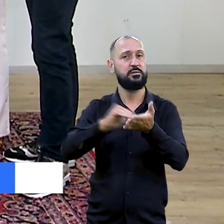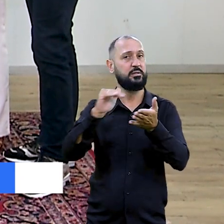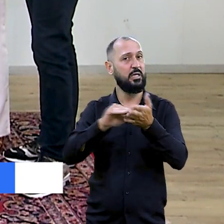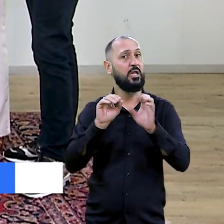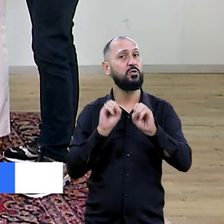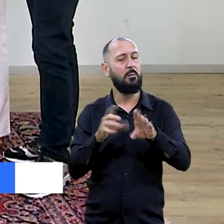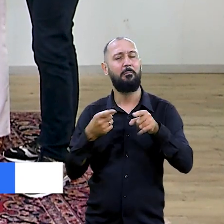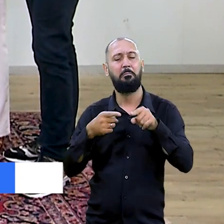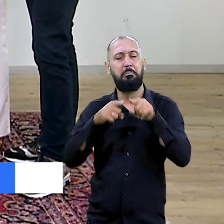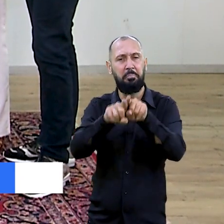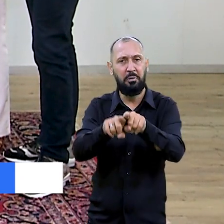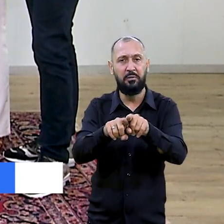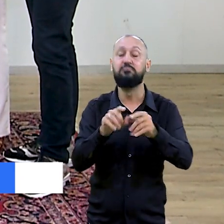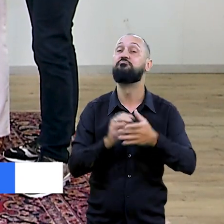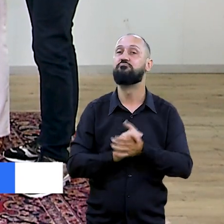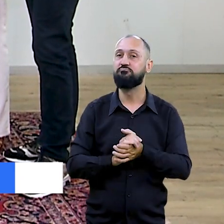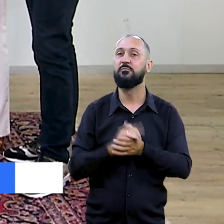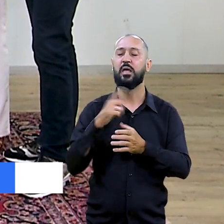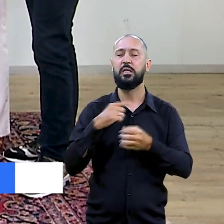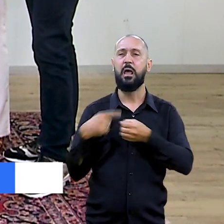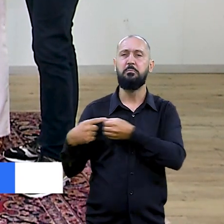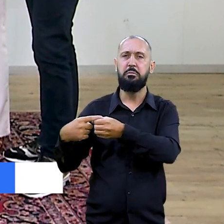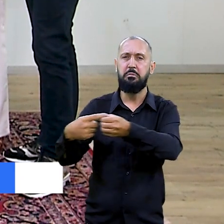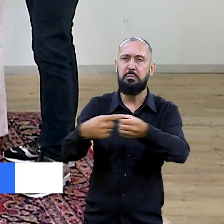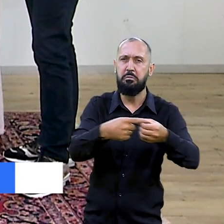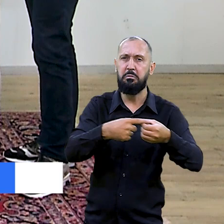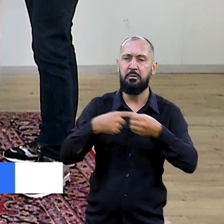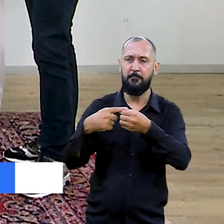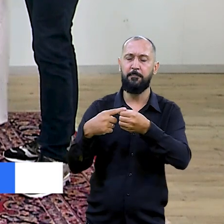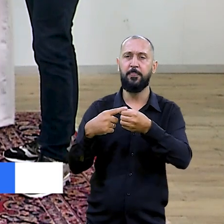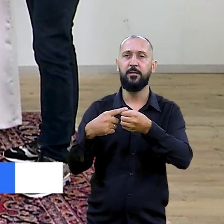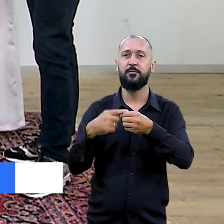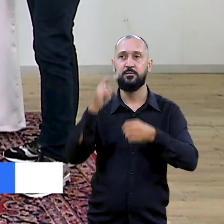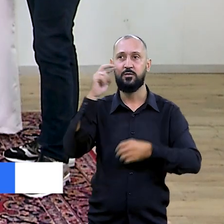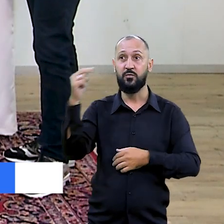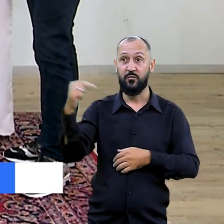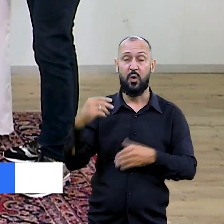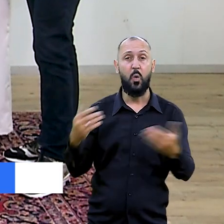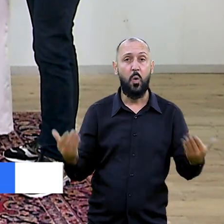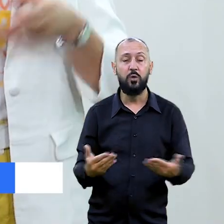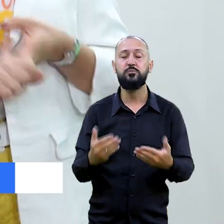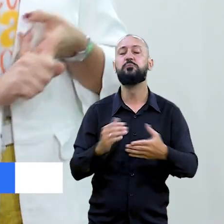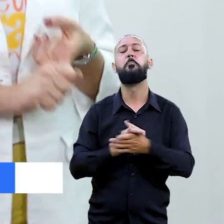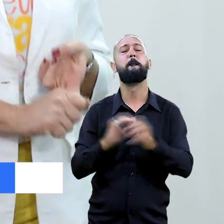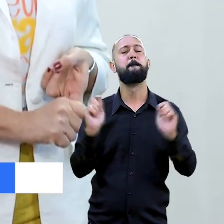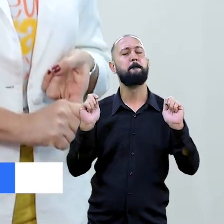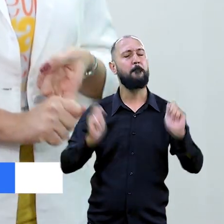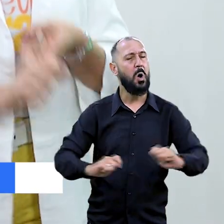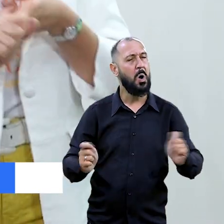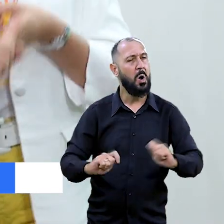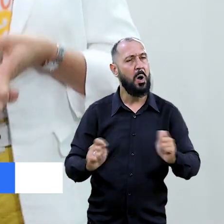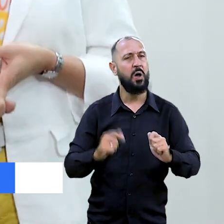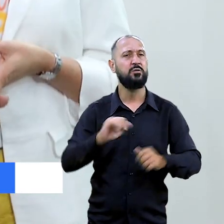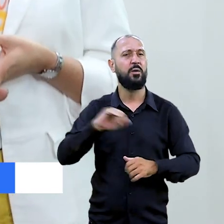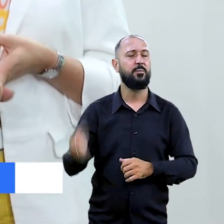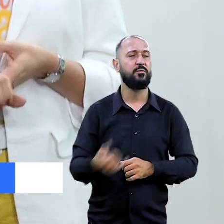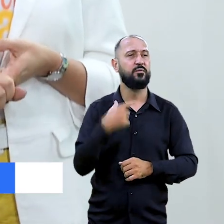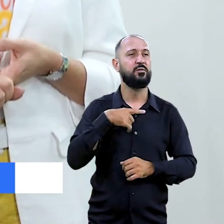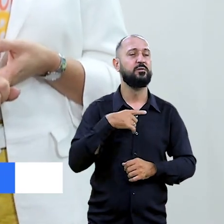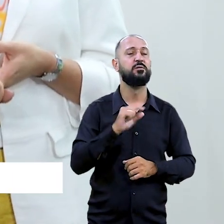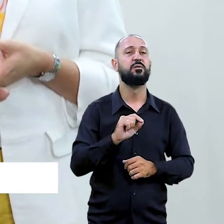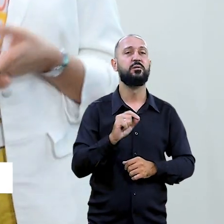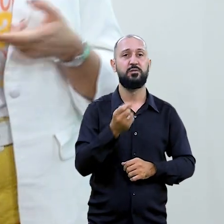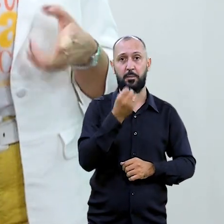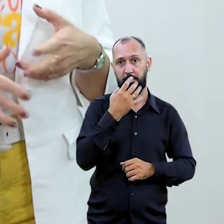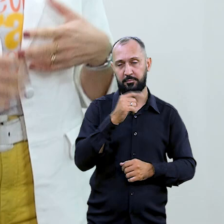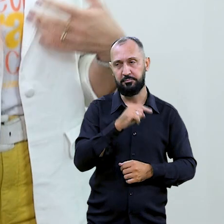de arrecadação que será muito bem-vindo. Lembrei agora Detran também, né? Detran, lembrei agora Perpétuo Socorro. A Igreja do Perpétuo Socorro também,